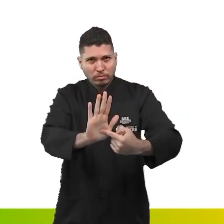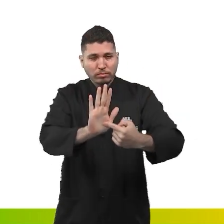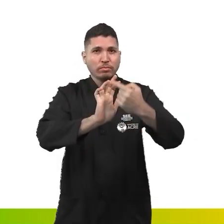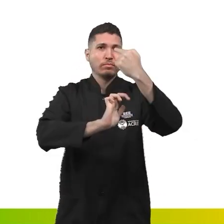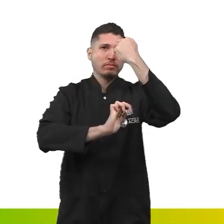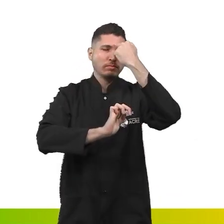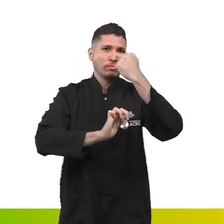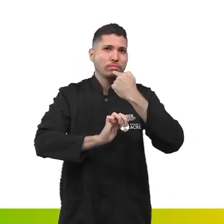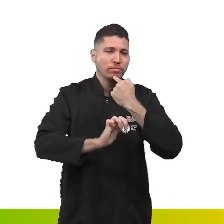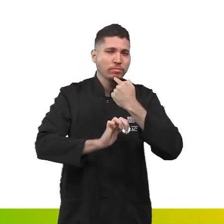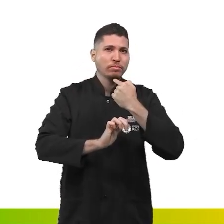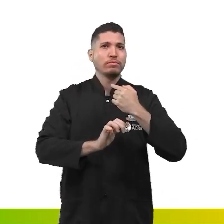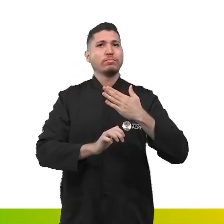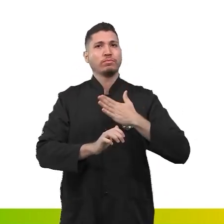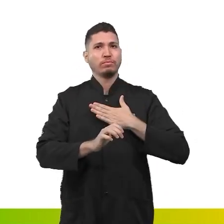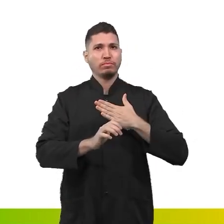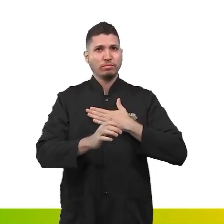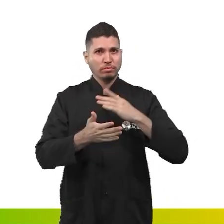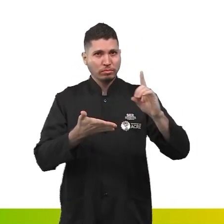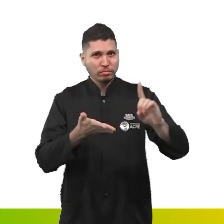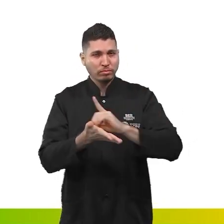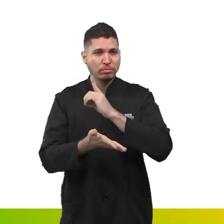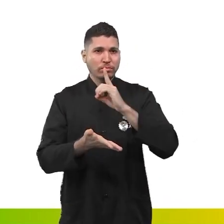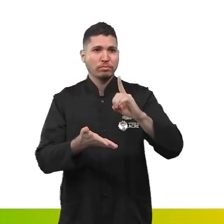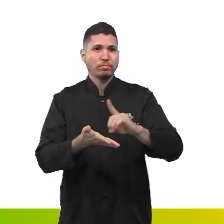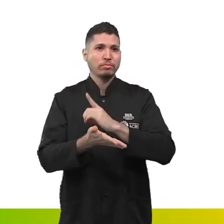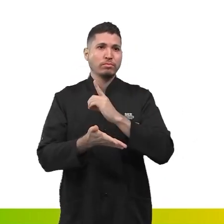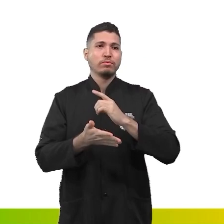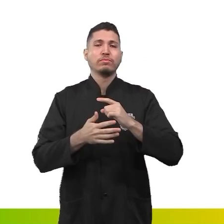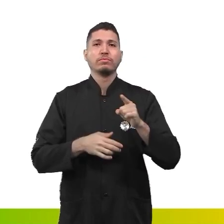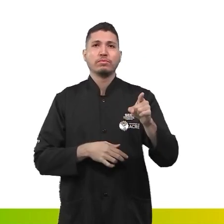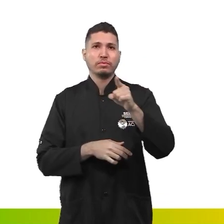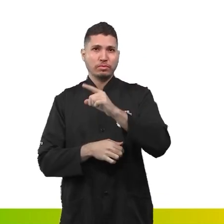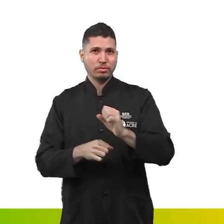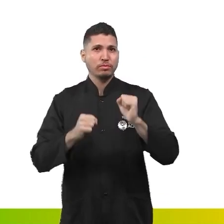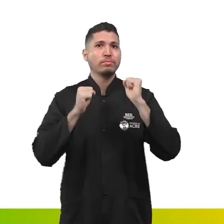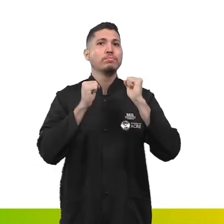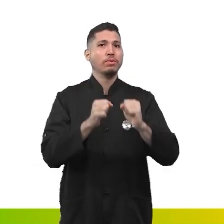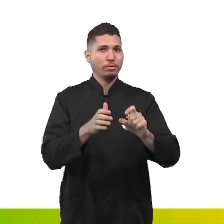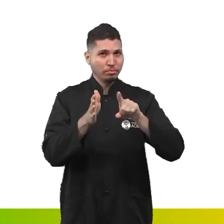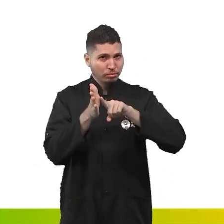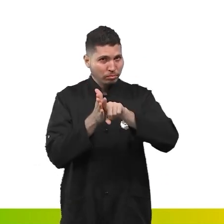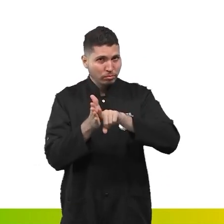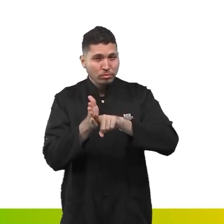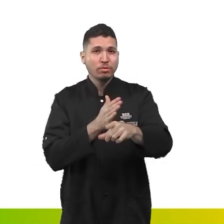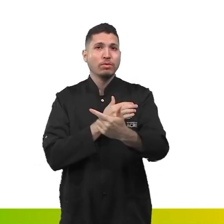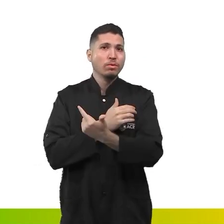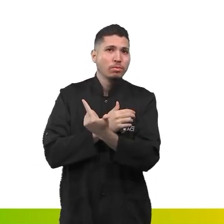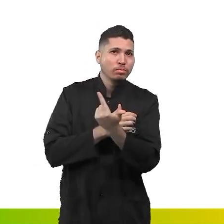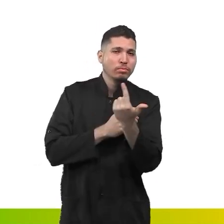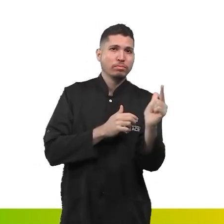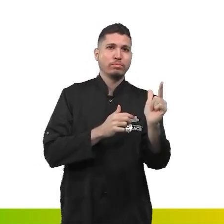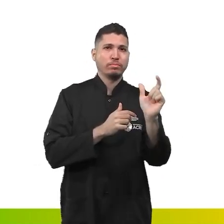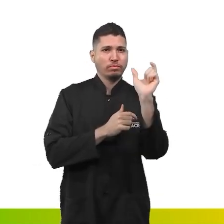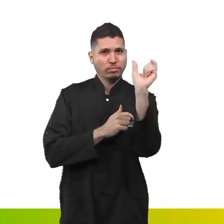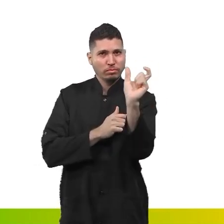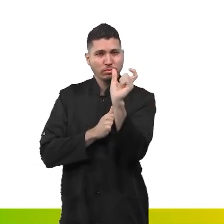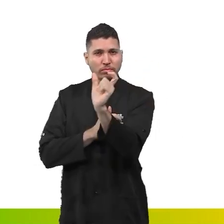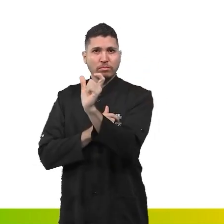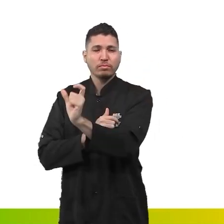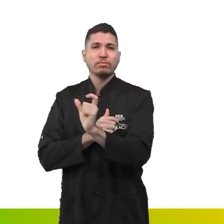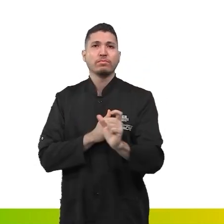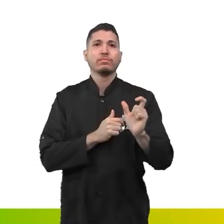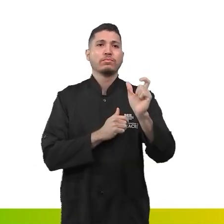meu dicionário org, que inclusive vocês podem estar consultando outras palavras, e